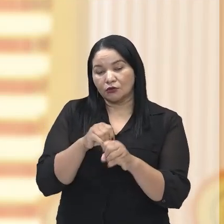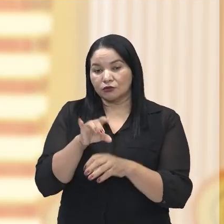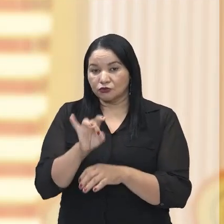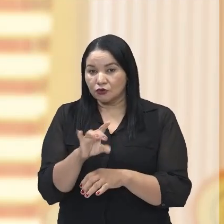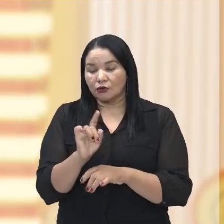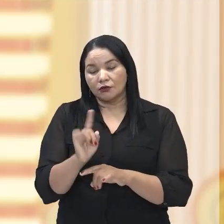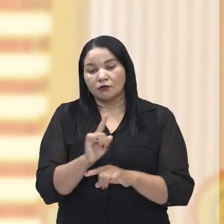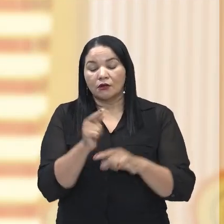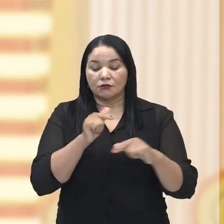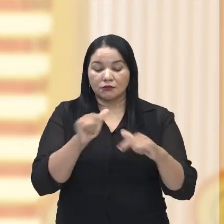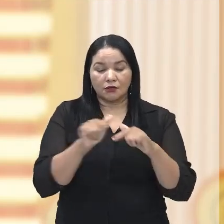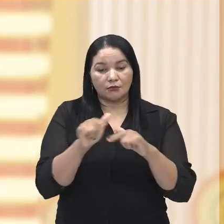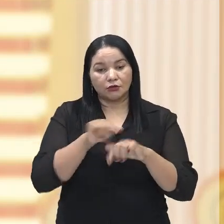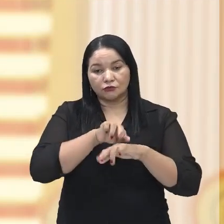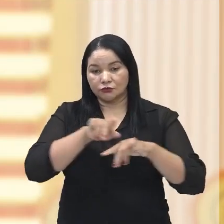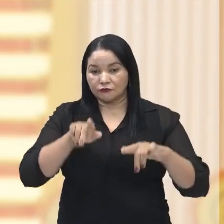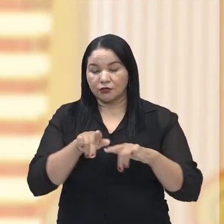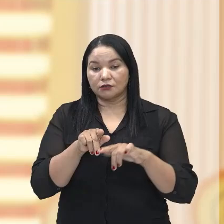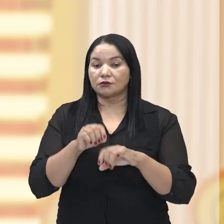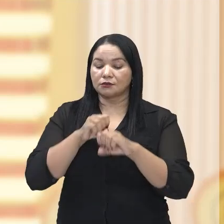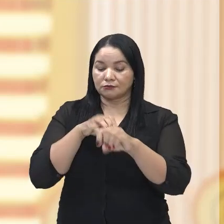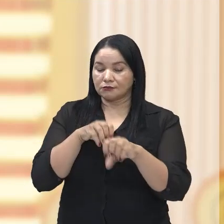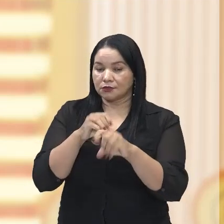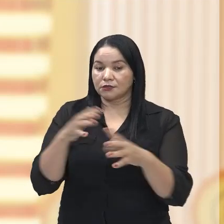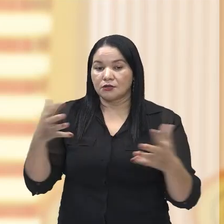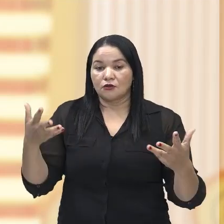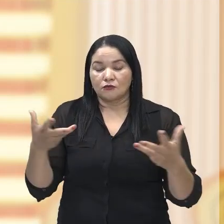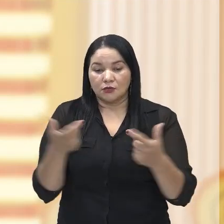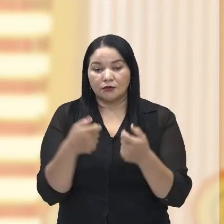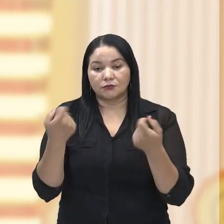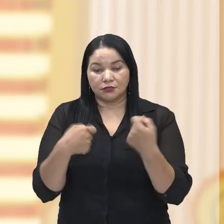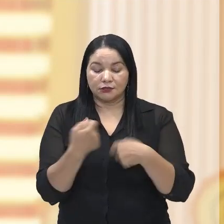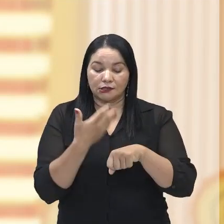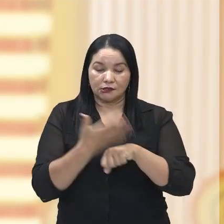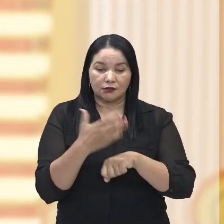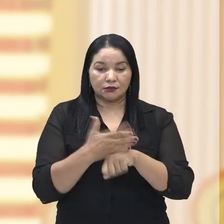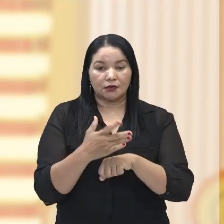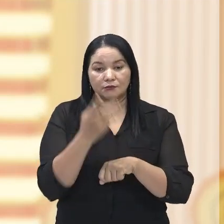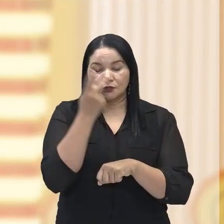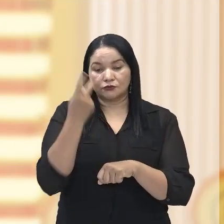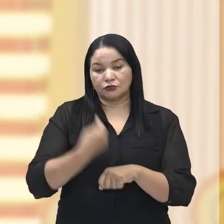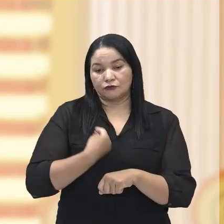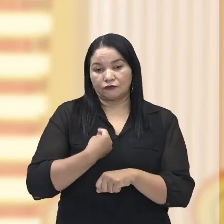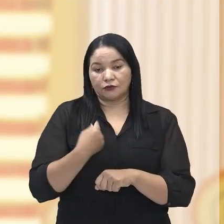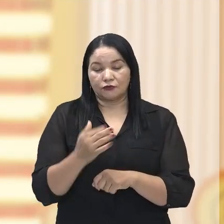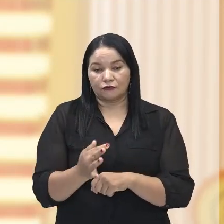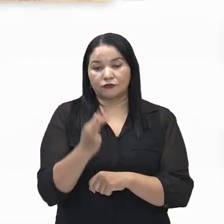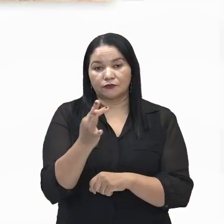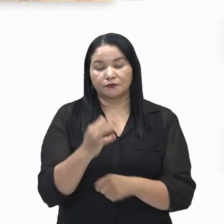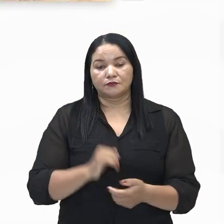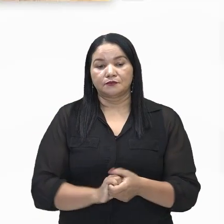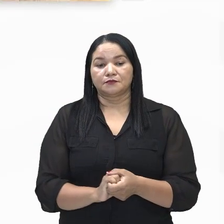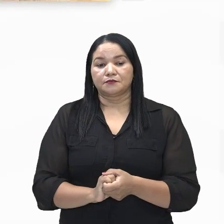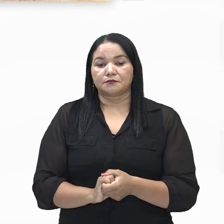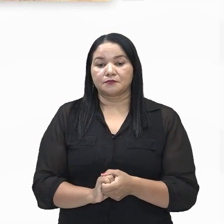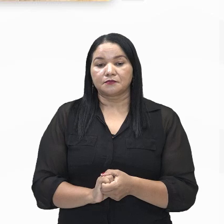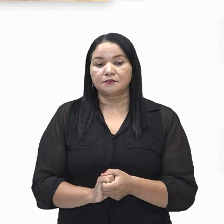esse ensino realmente preparar essas pessoas para o futuro, né? Então, vamos